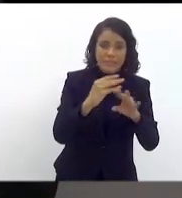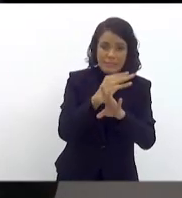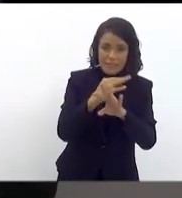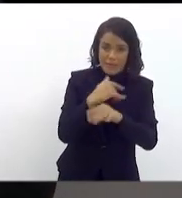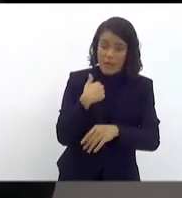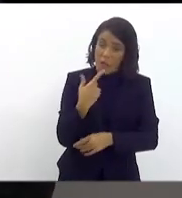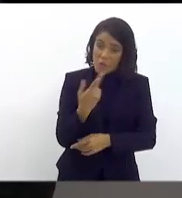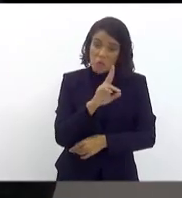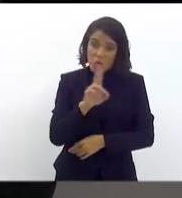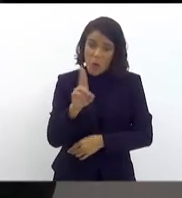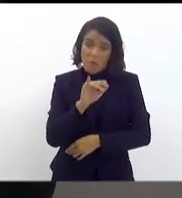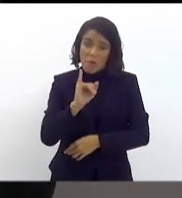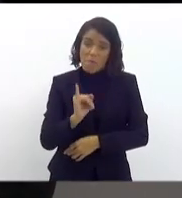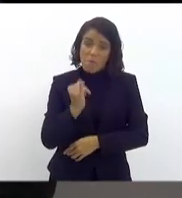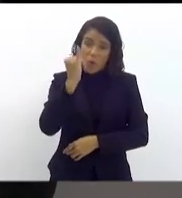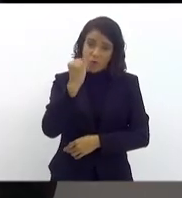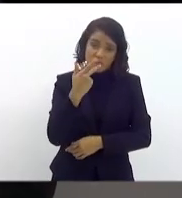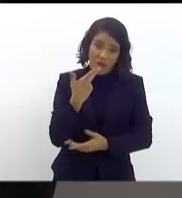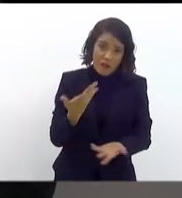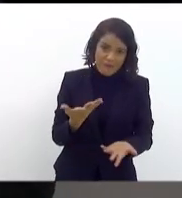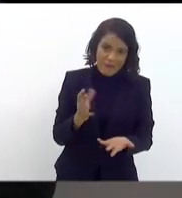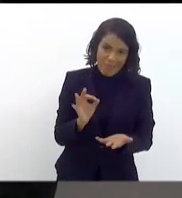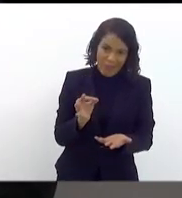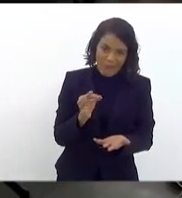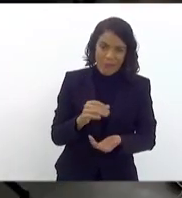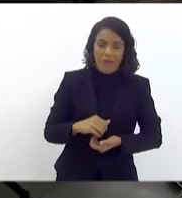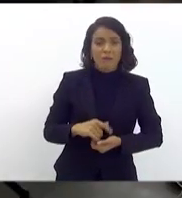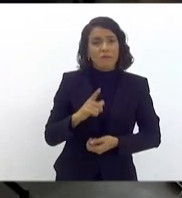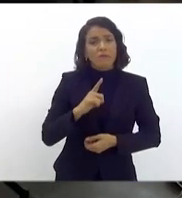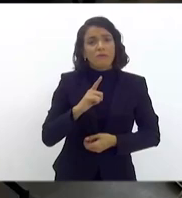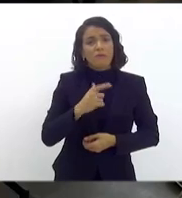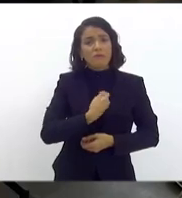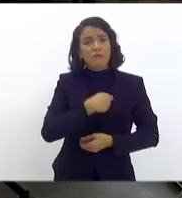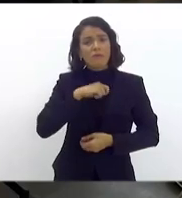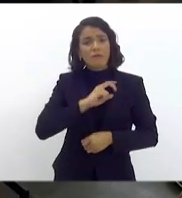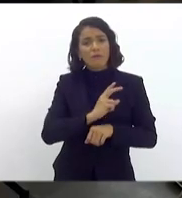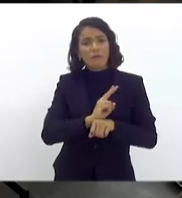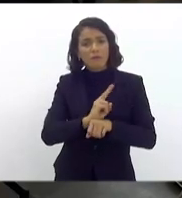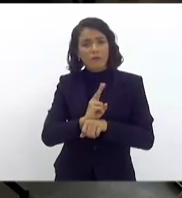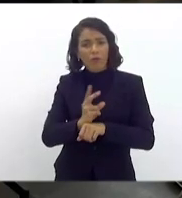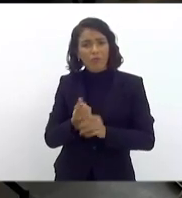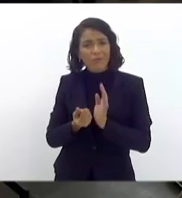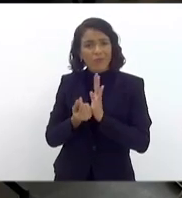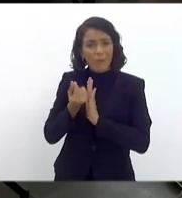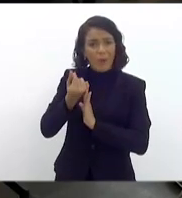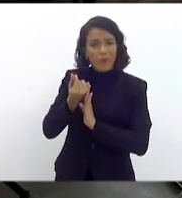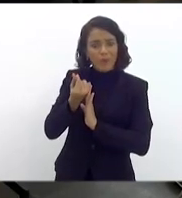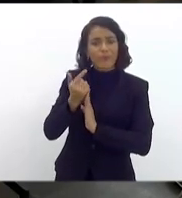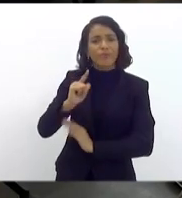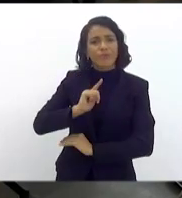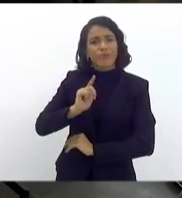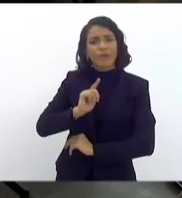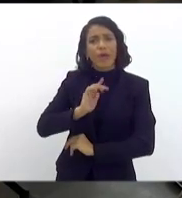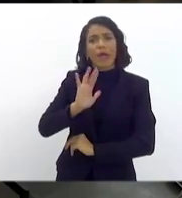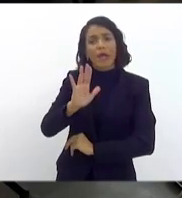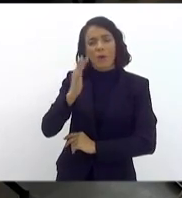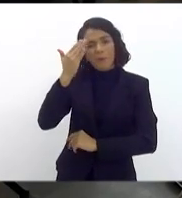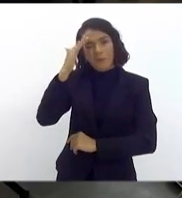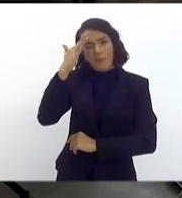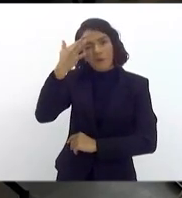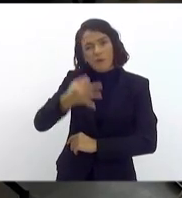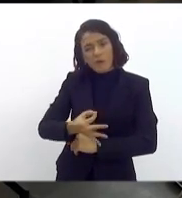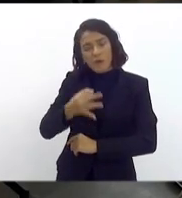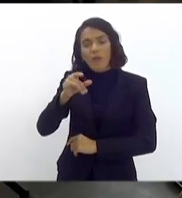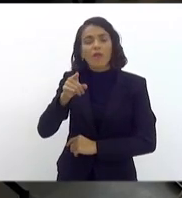né? ICMS. Presidente, a gente tem um fiscal de tributos aqui presente, e eu entendo de Vossa Excelência